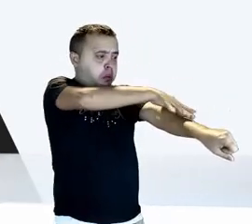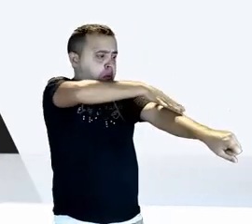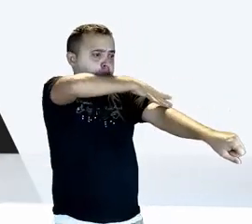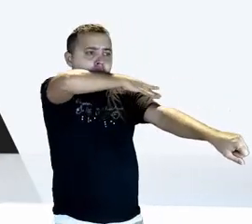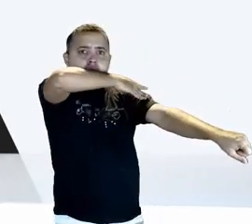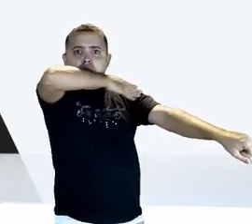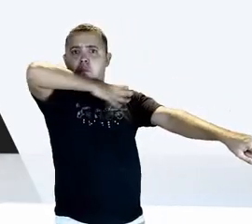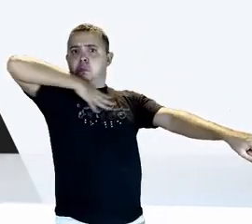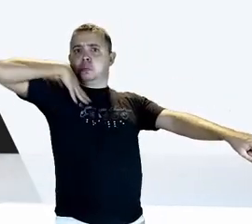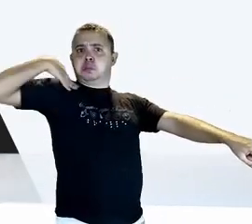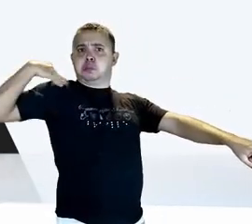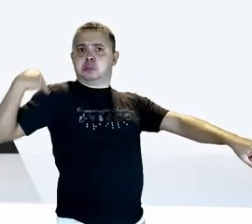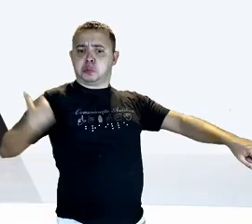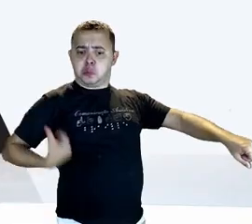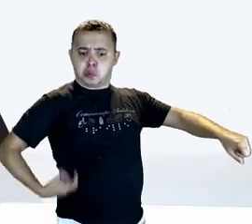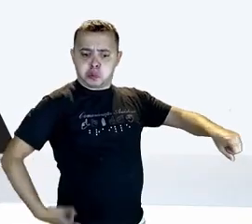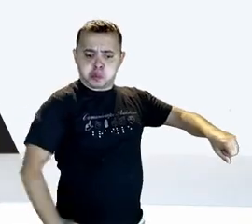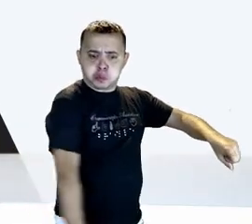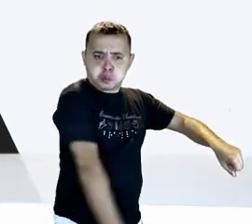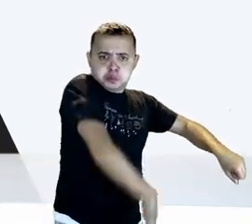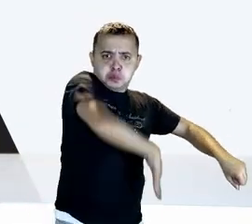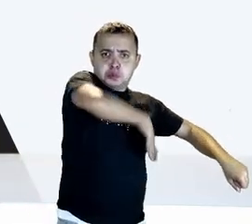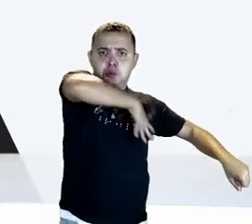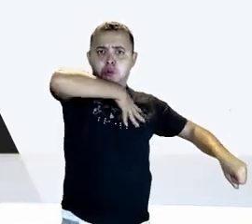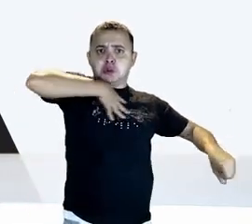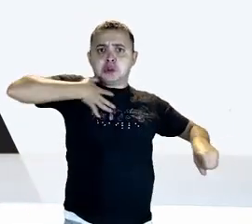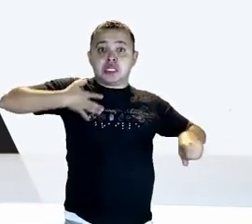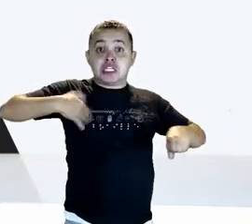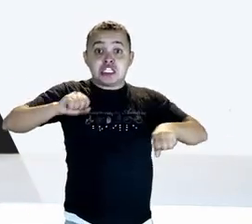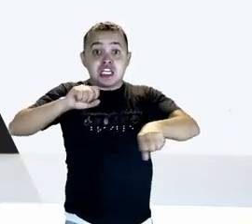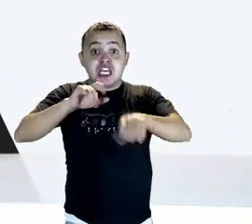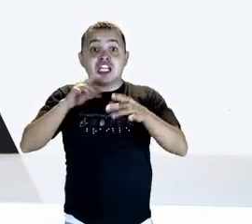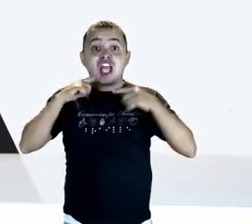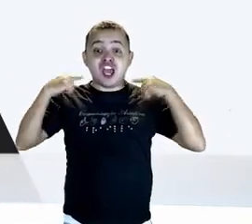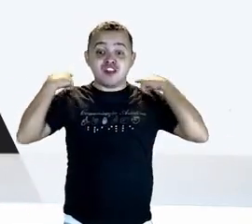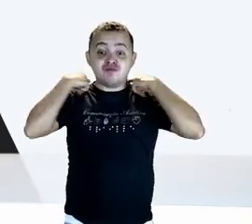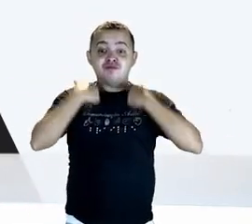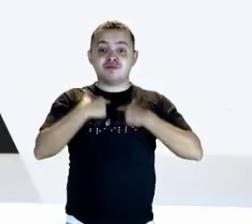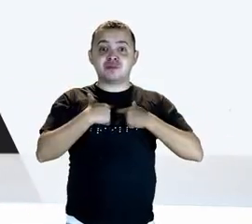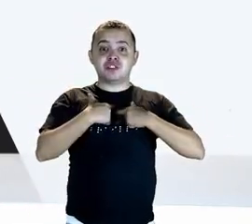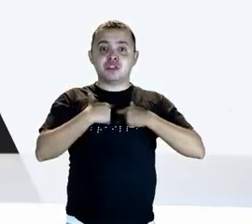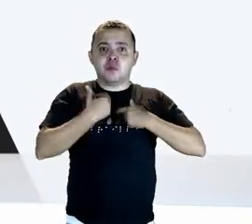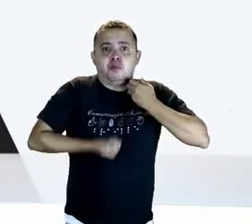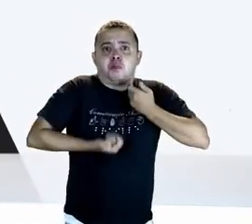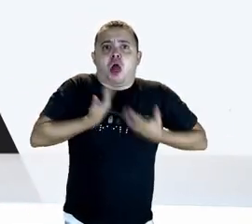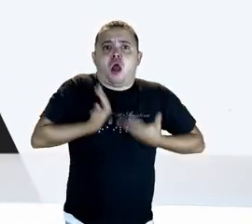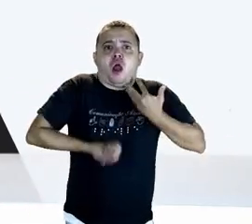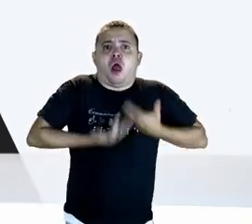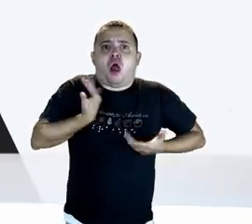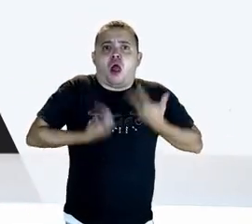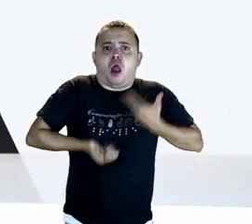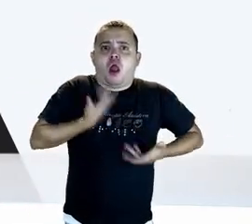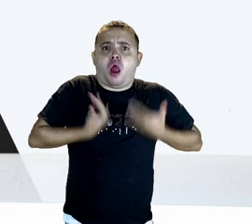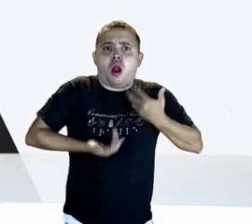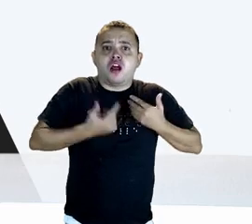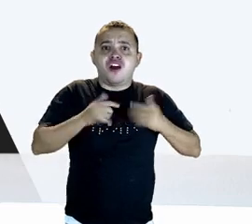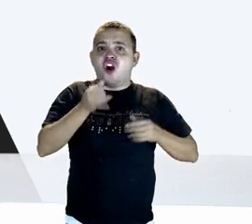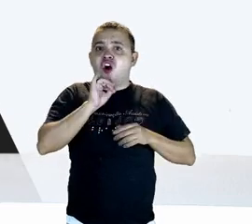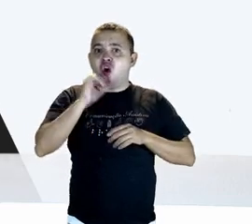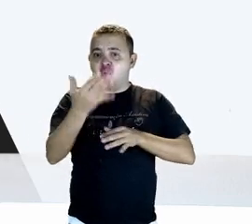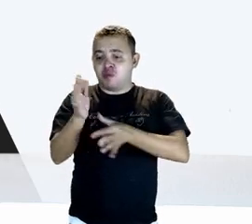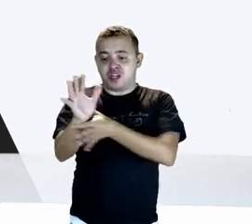corpo, quando em contato com partes energizadas, ocorre uma situação